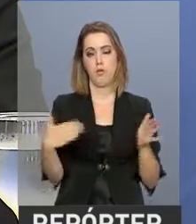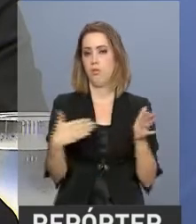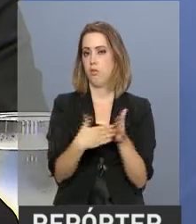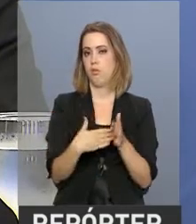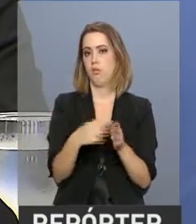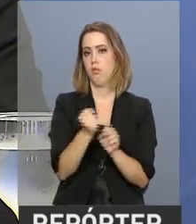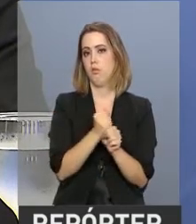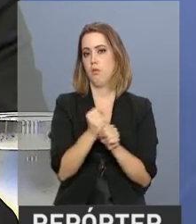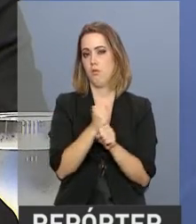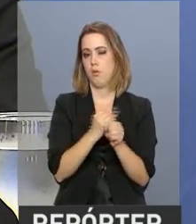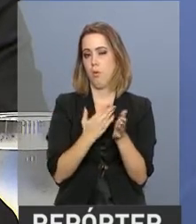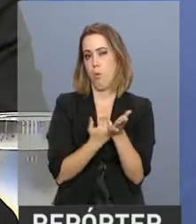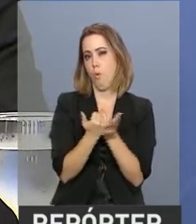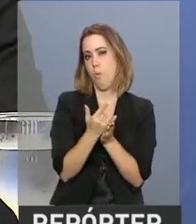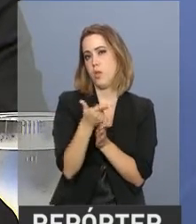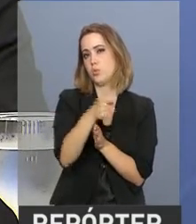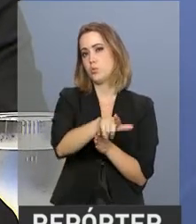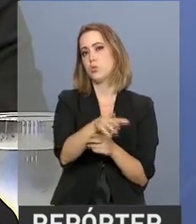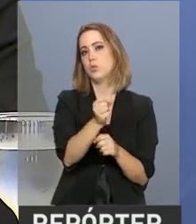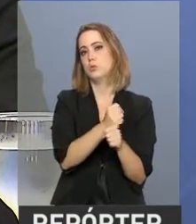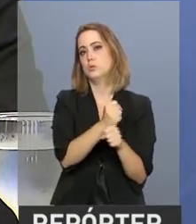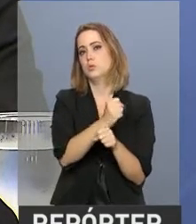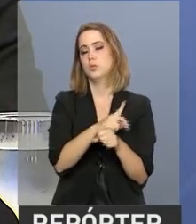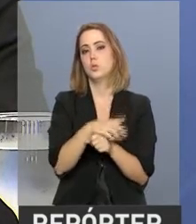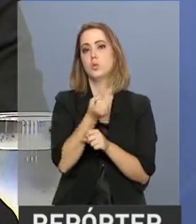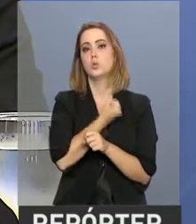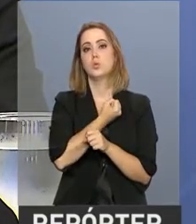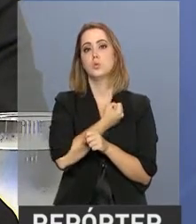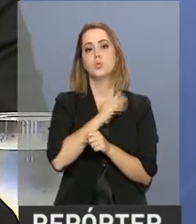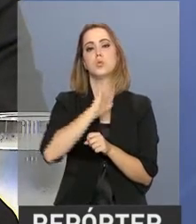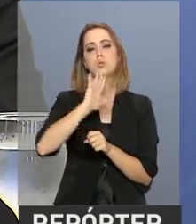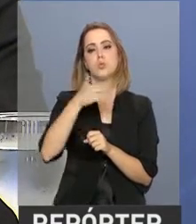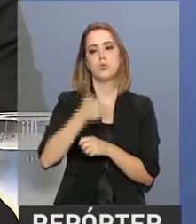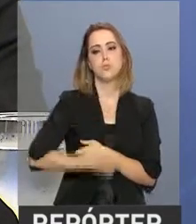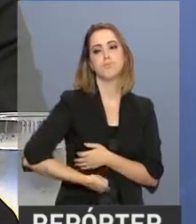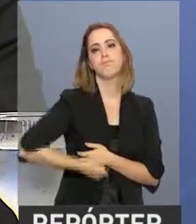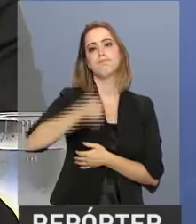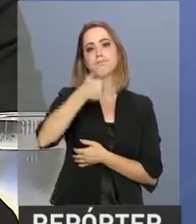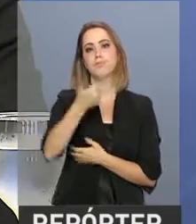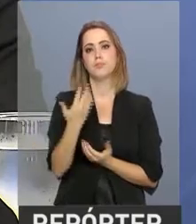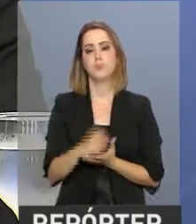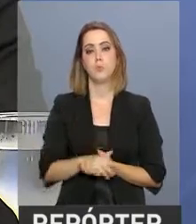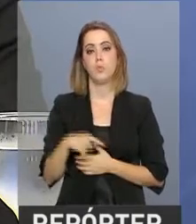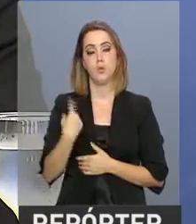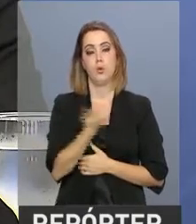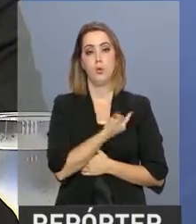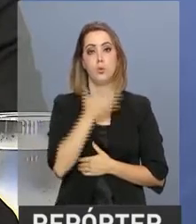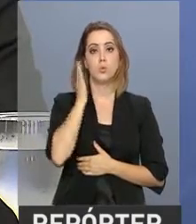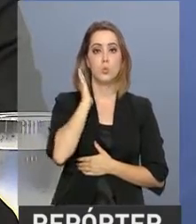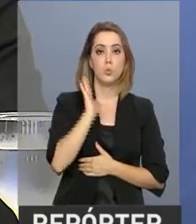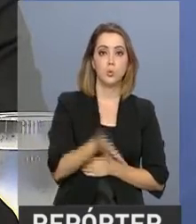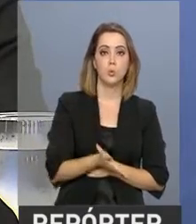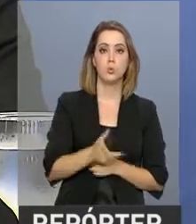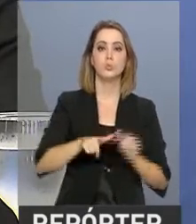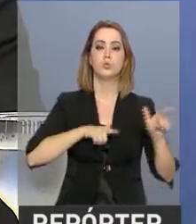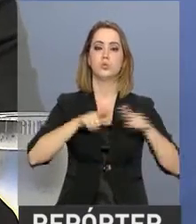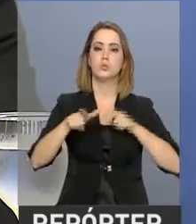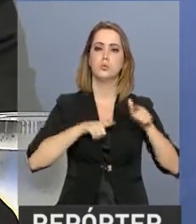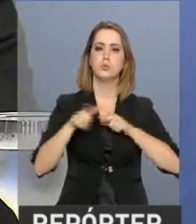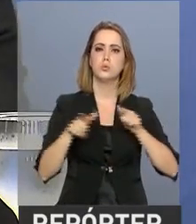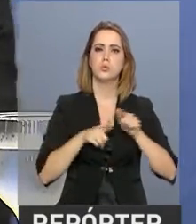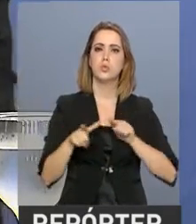o final do ano início do ano esses números já já vão ser melhores nós estamos trabalhando de forma